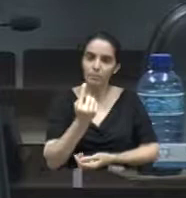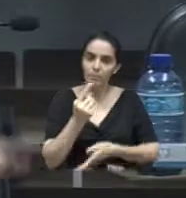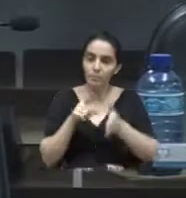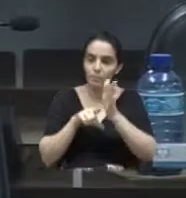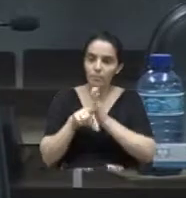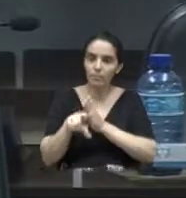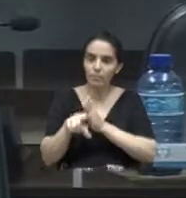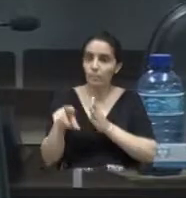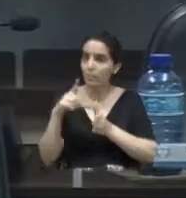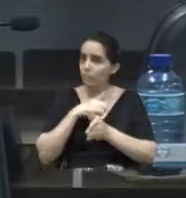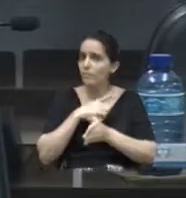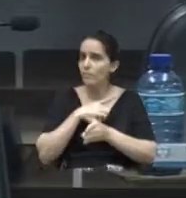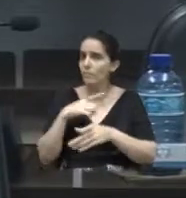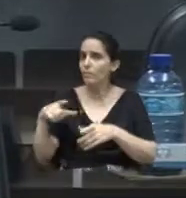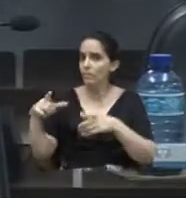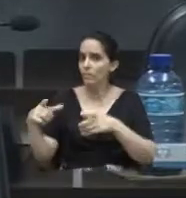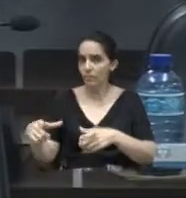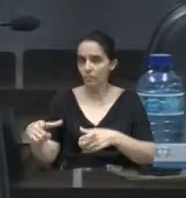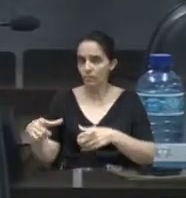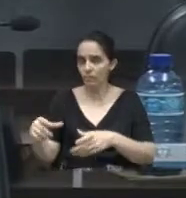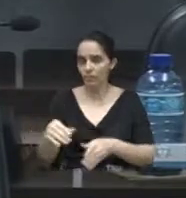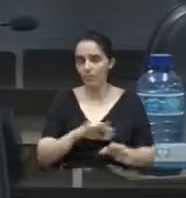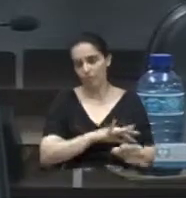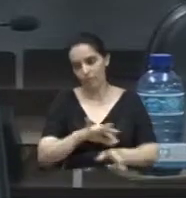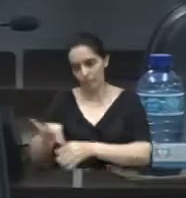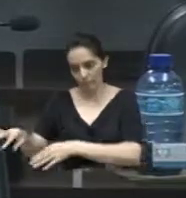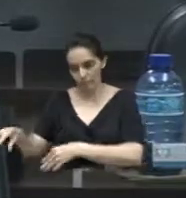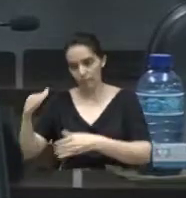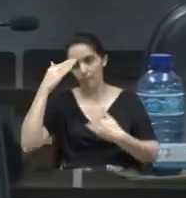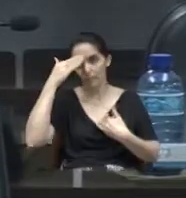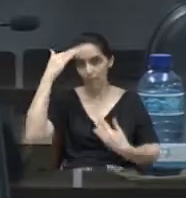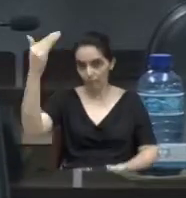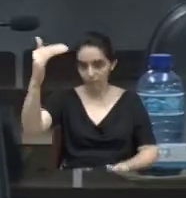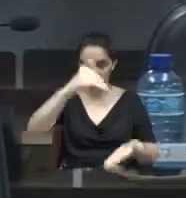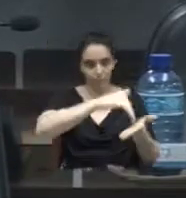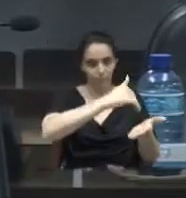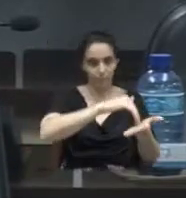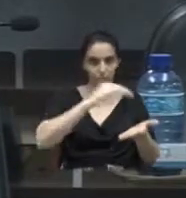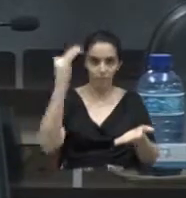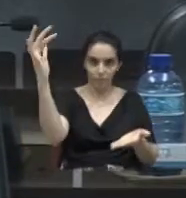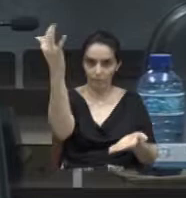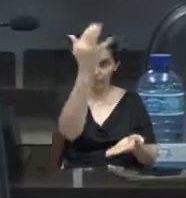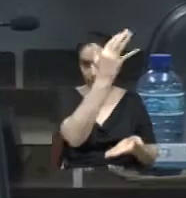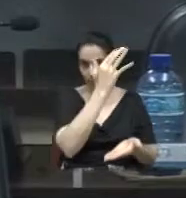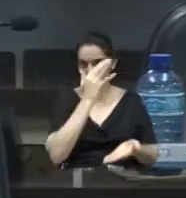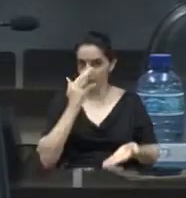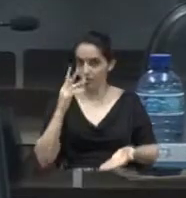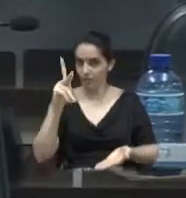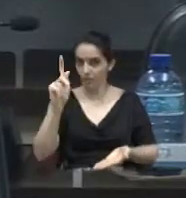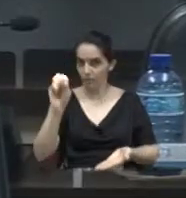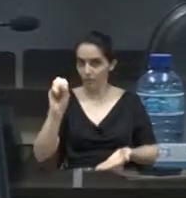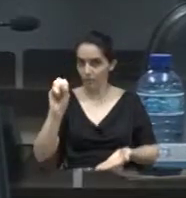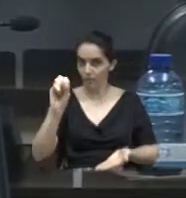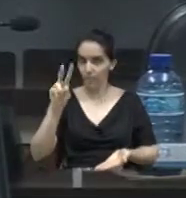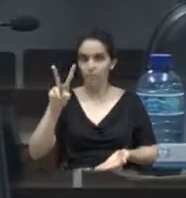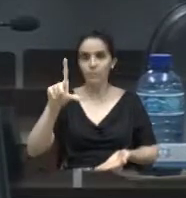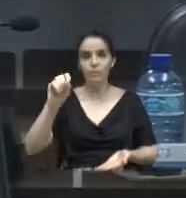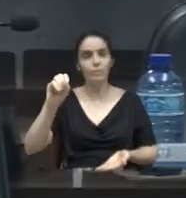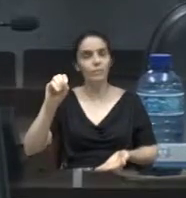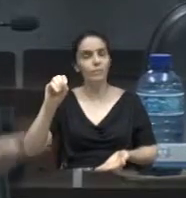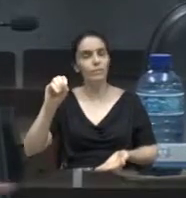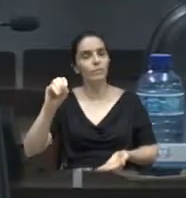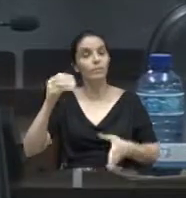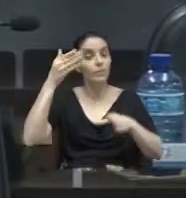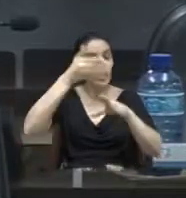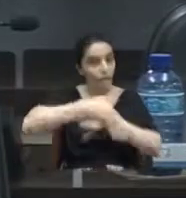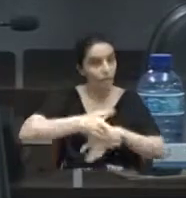área. Aliás, gostaria de fazer um agradecimento mais uma vez ao secretário do Meio Ambiente, Paulo Trigo, que foi até o local também. Mas algumas